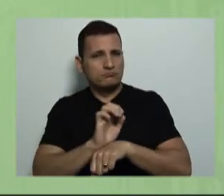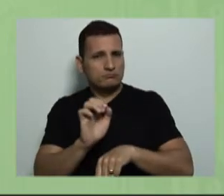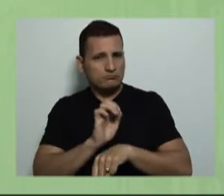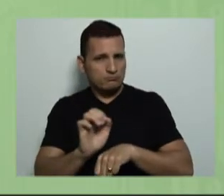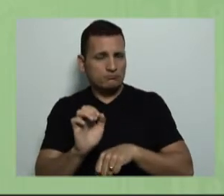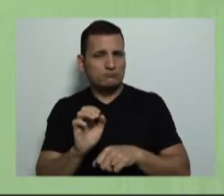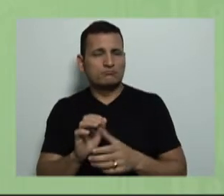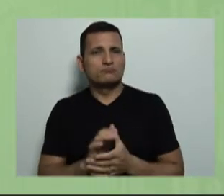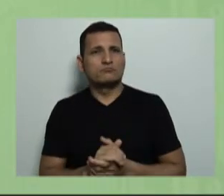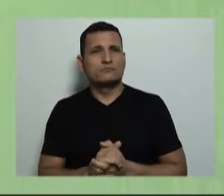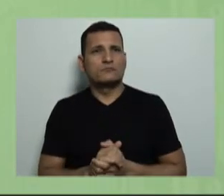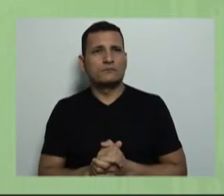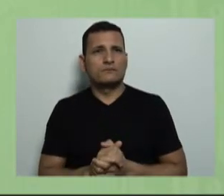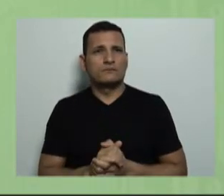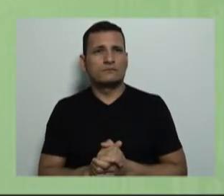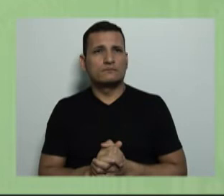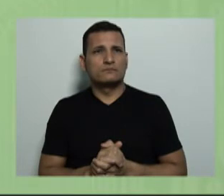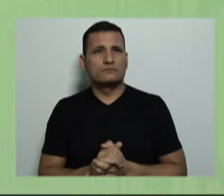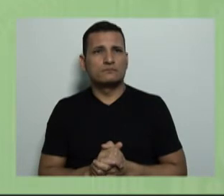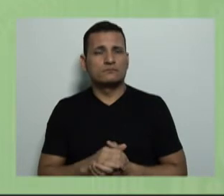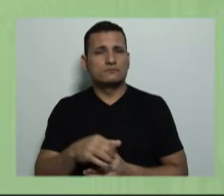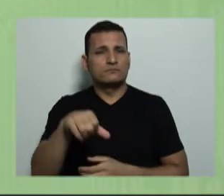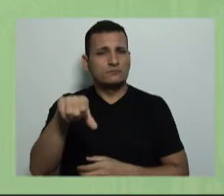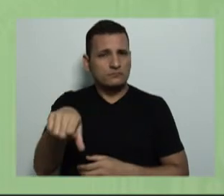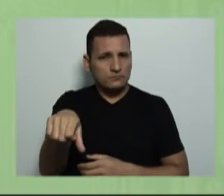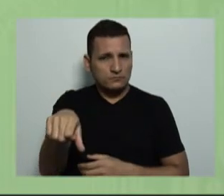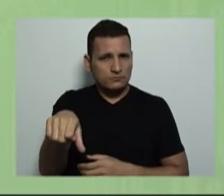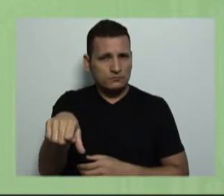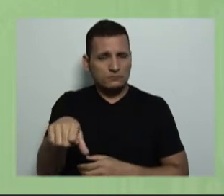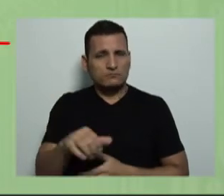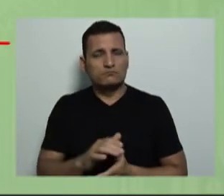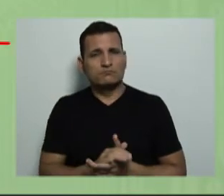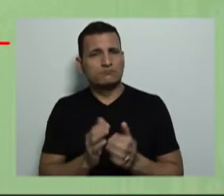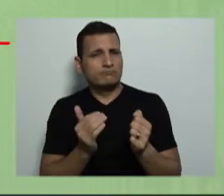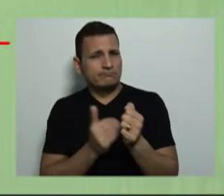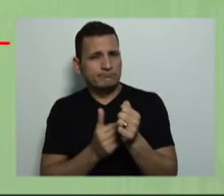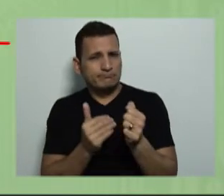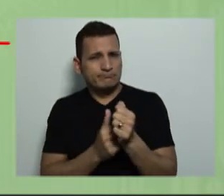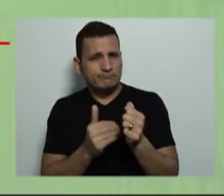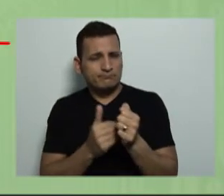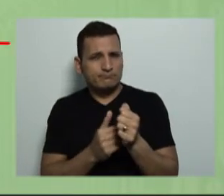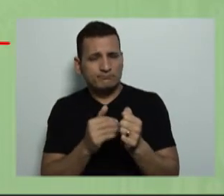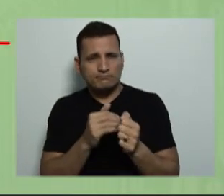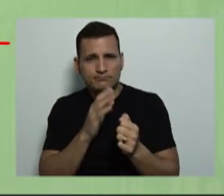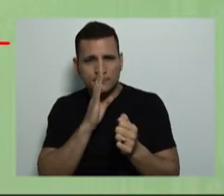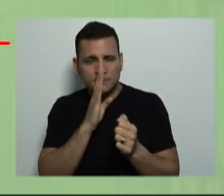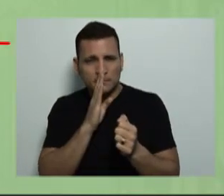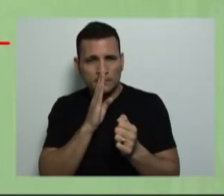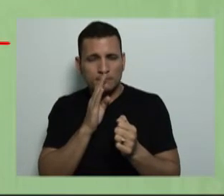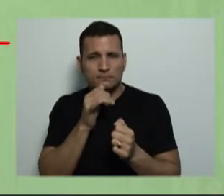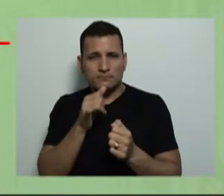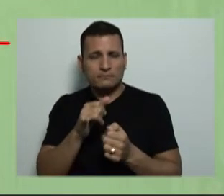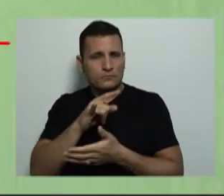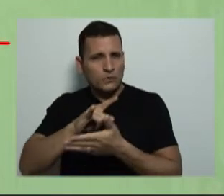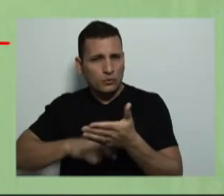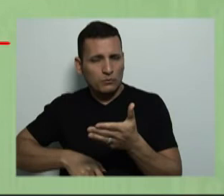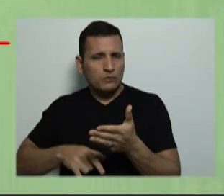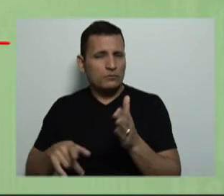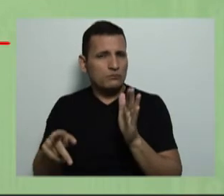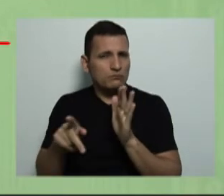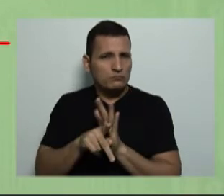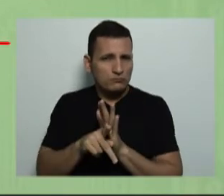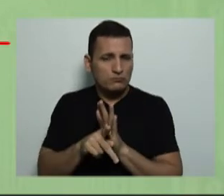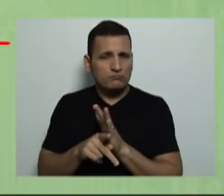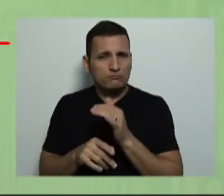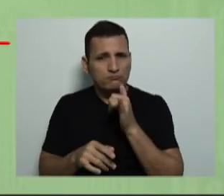internas da concedente. 9. Manter sigilo absoluto sobre informações e documentos confidenciais com os quais